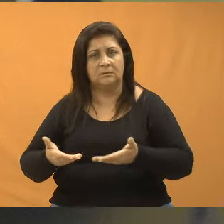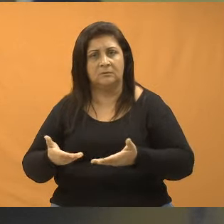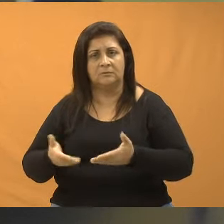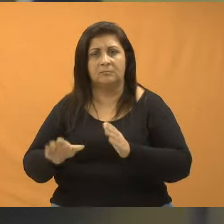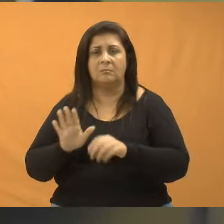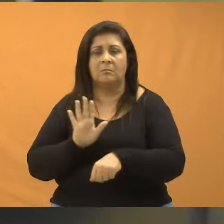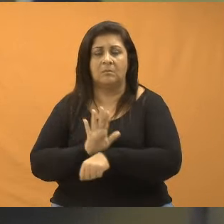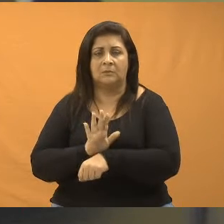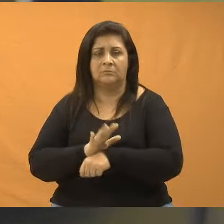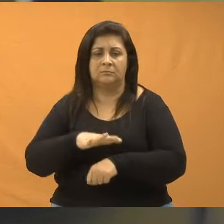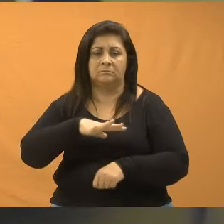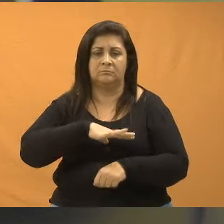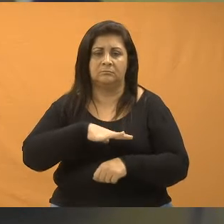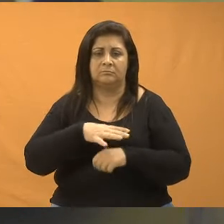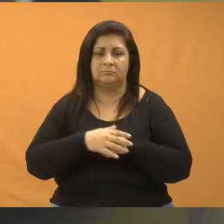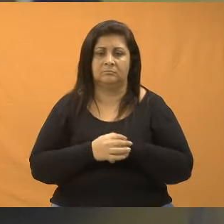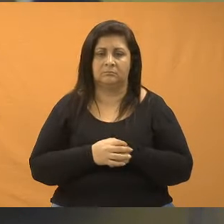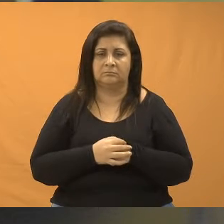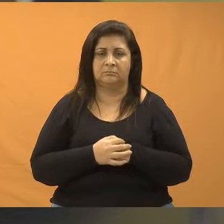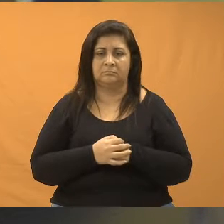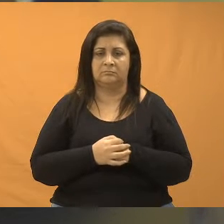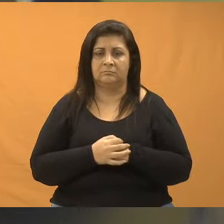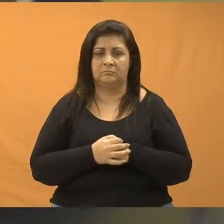serviços, aí precisa criar métricas de...